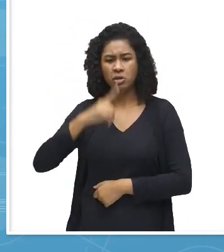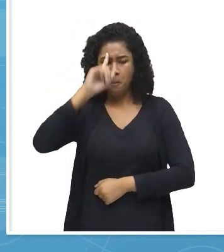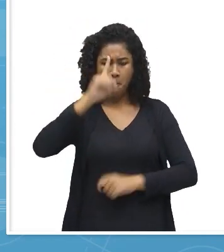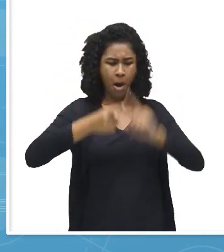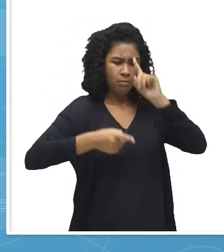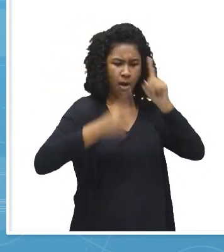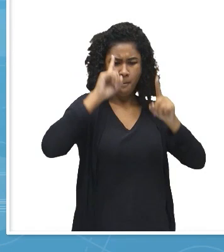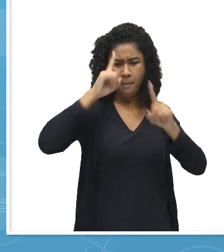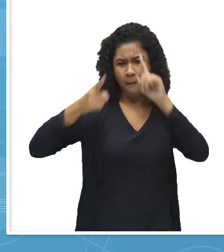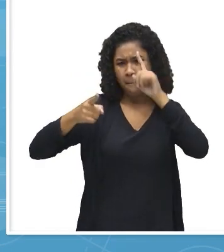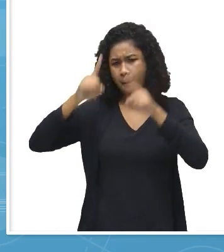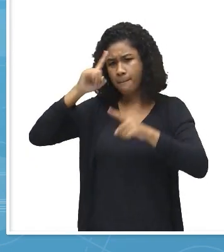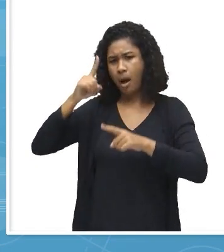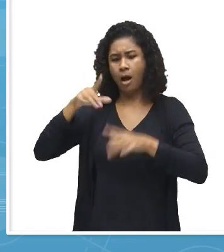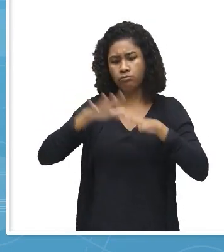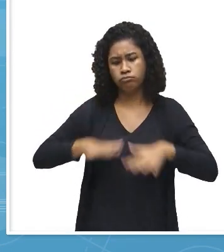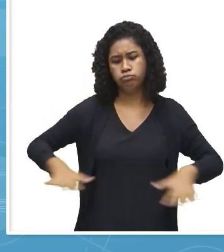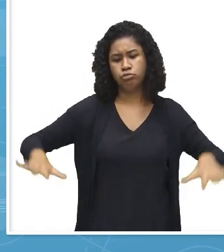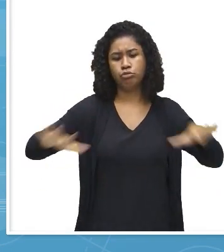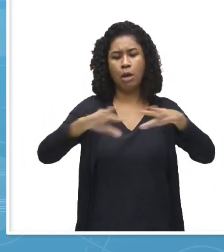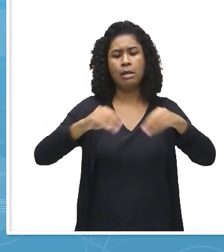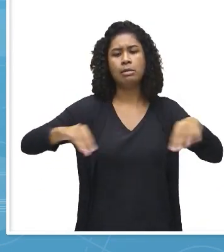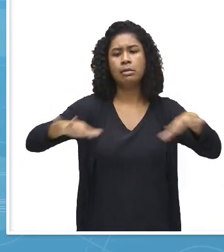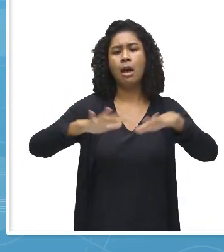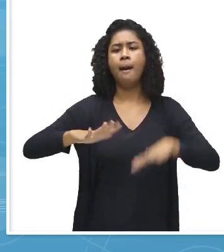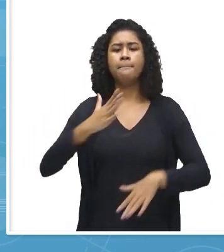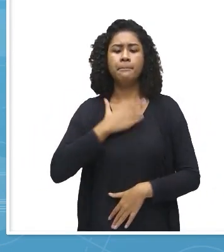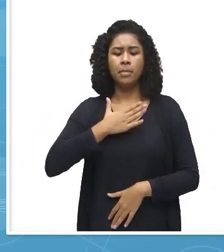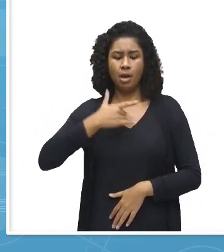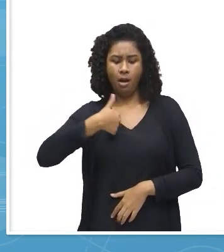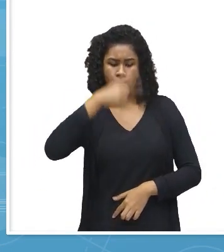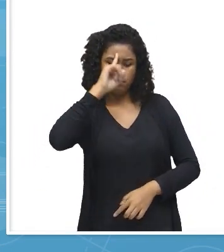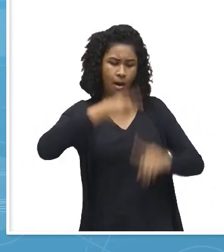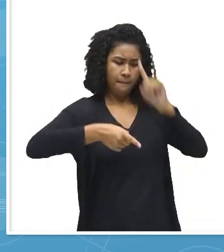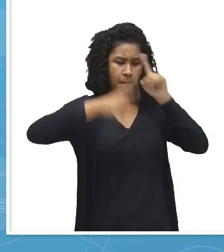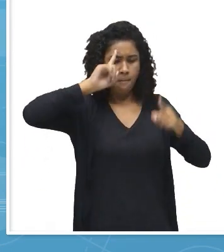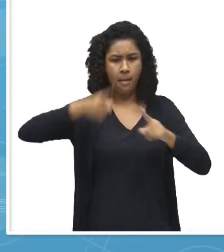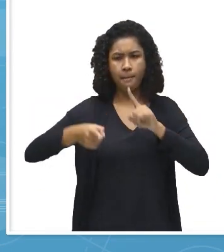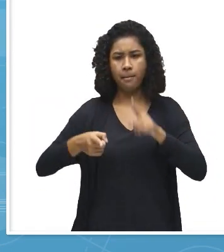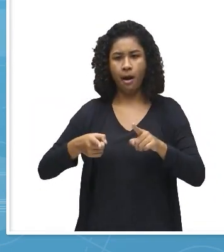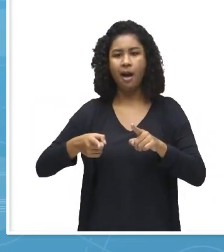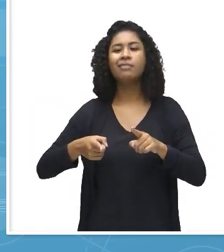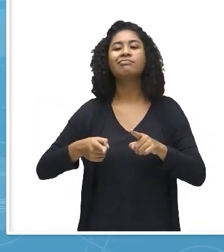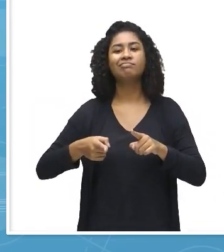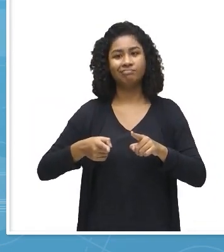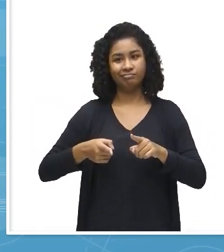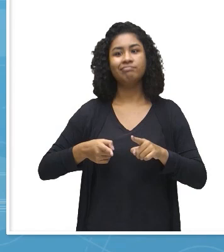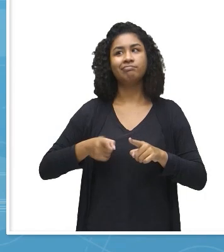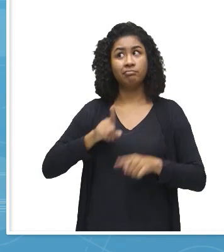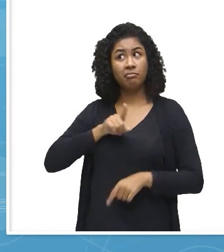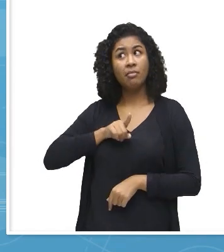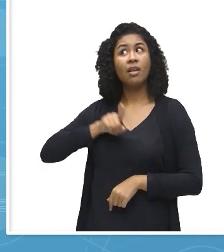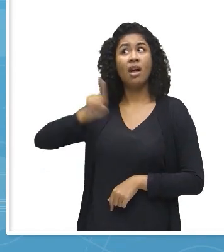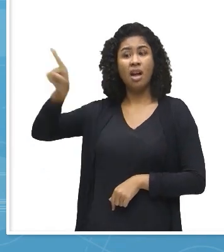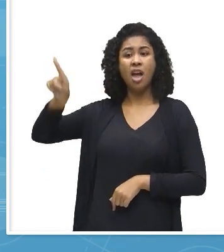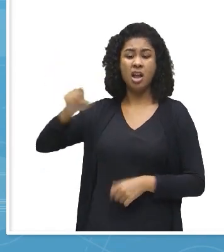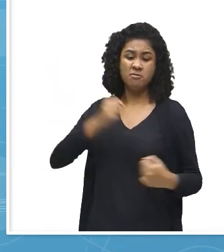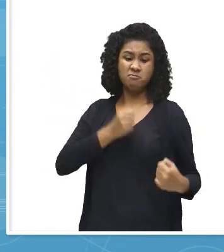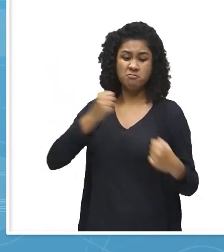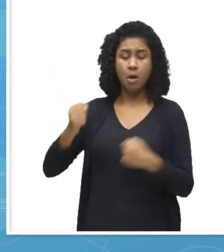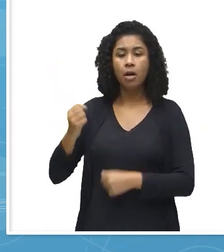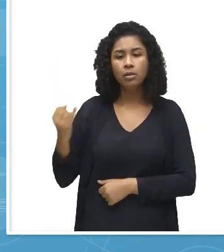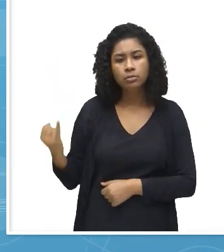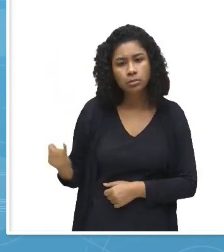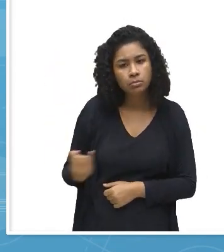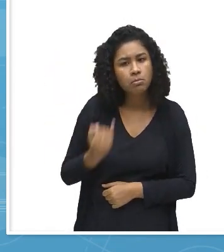dominava esse período ali do seu feudo, esse território do seu feudo, né? Então, o senhor feudal, ele era uma figura muito